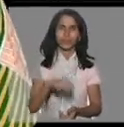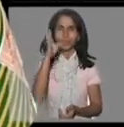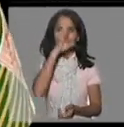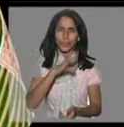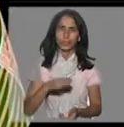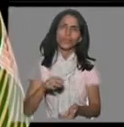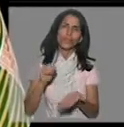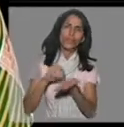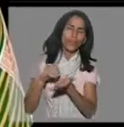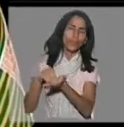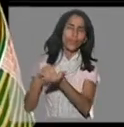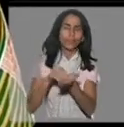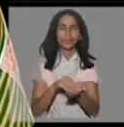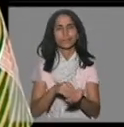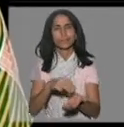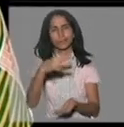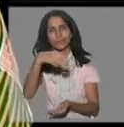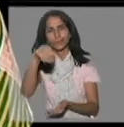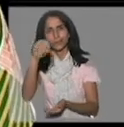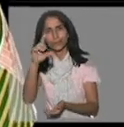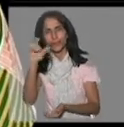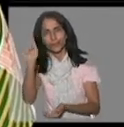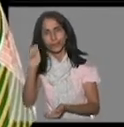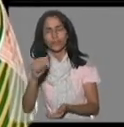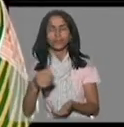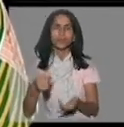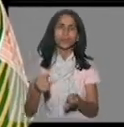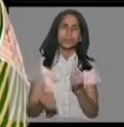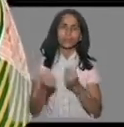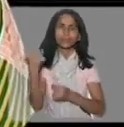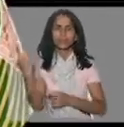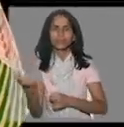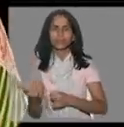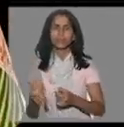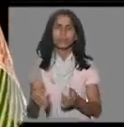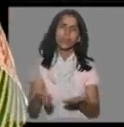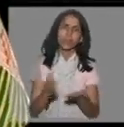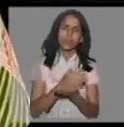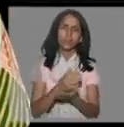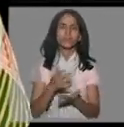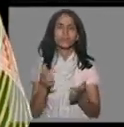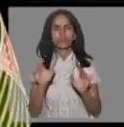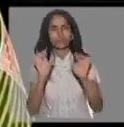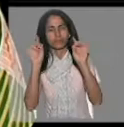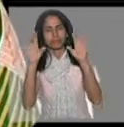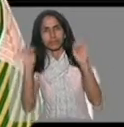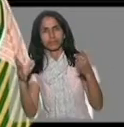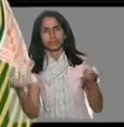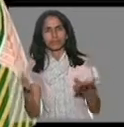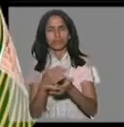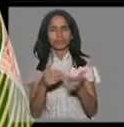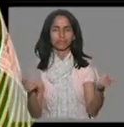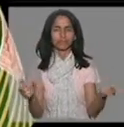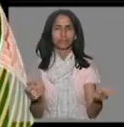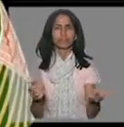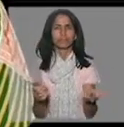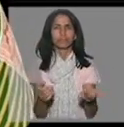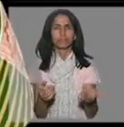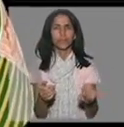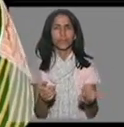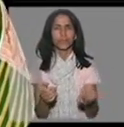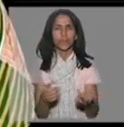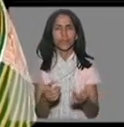brasileira, onde a moda identitária, uma moda original, que falasse de